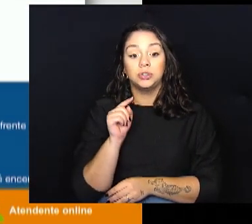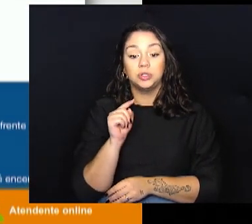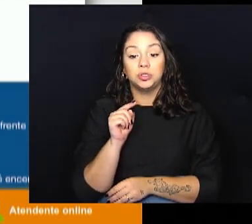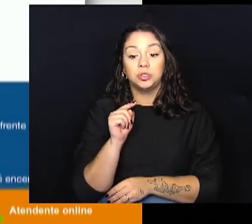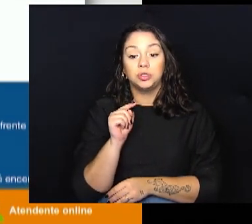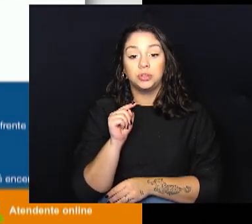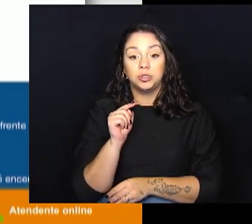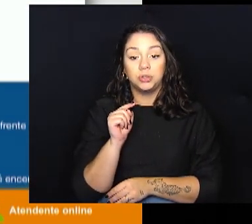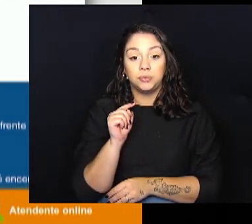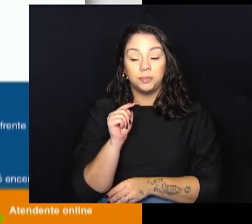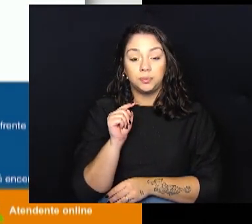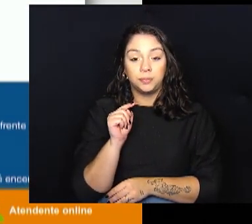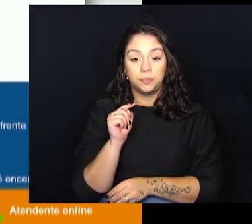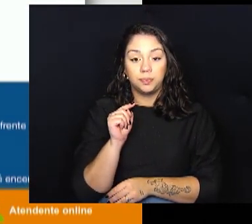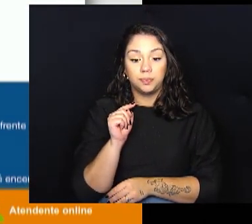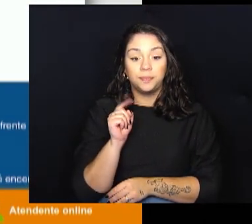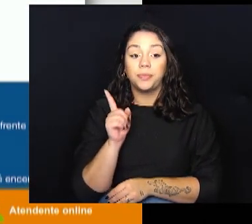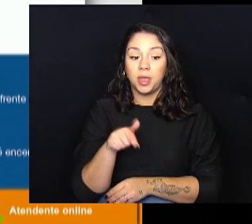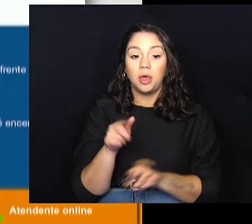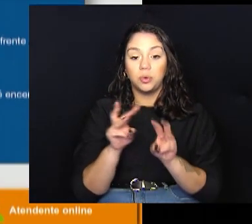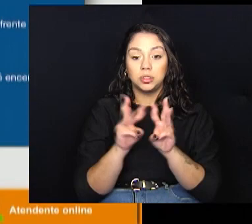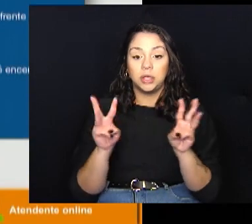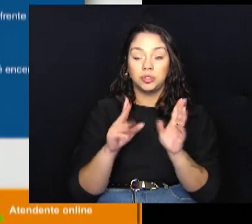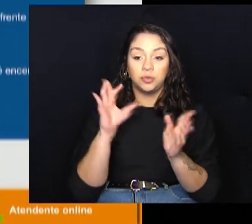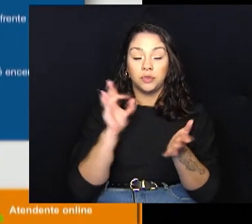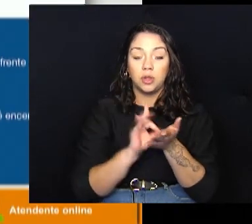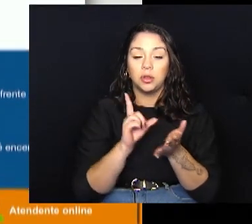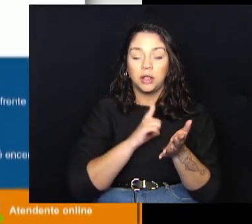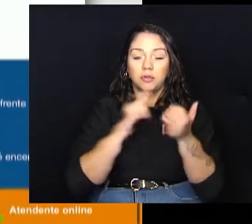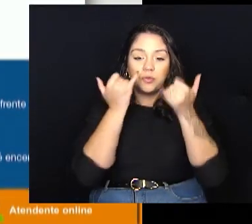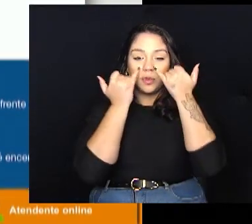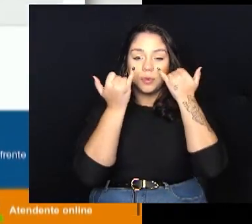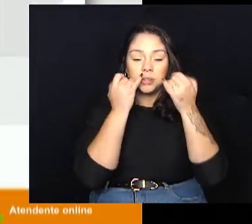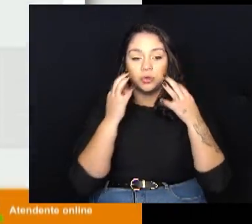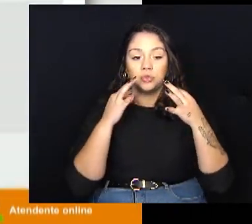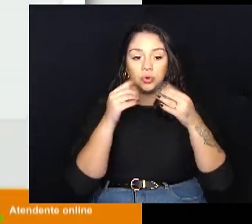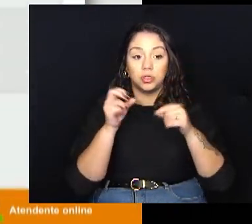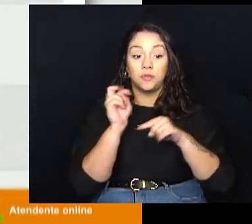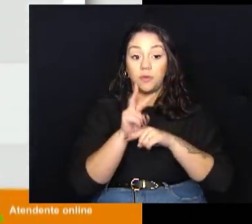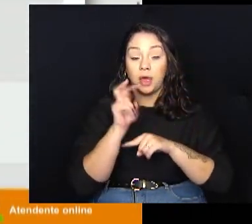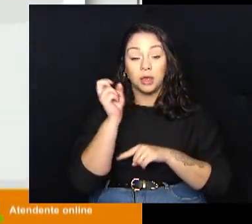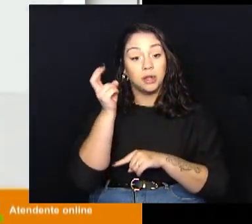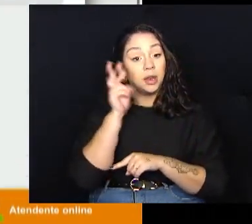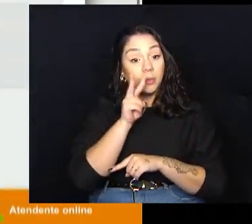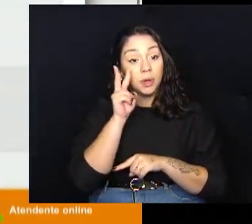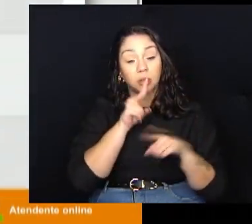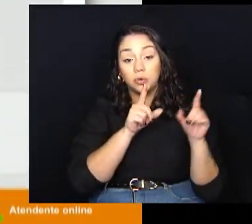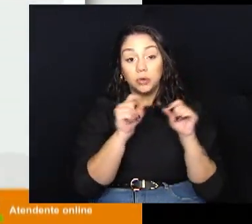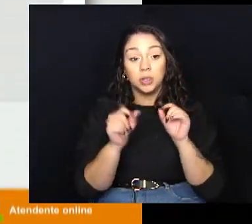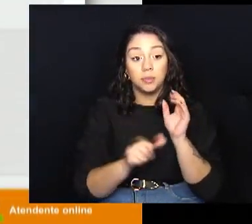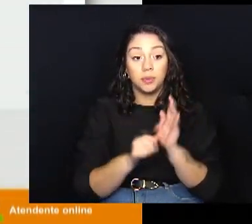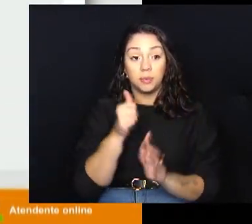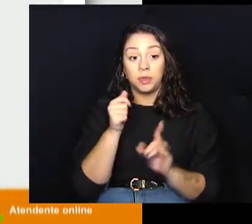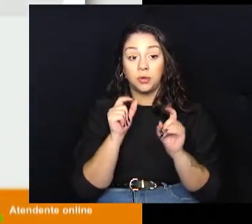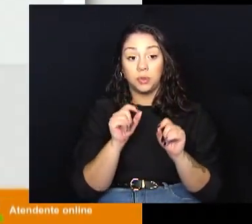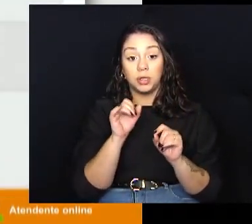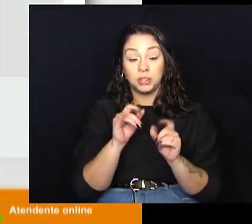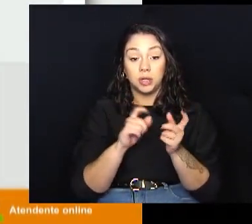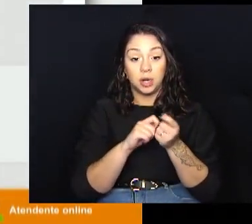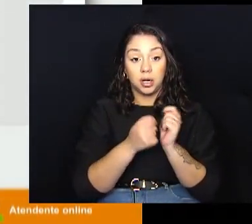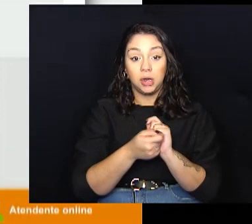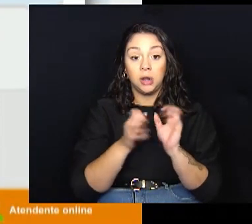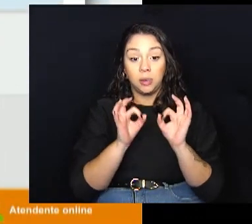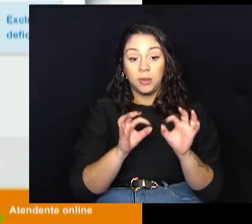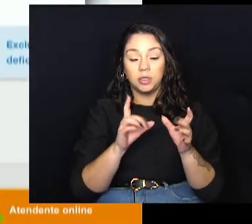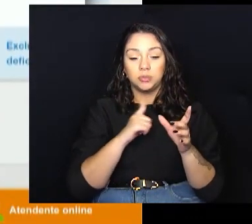cpat.campinas.sp.gov.br e aí você tem acesso a todas essas vagas Lembrando que primeiro se você se adequar a